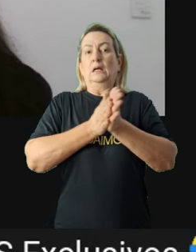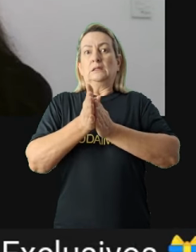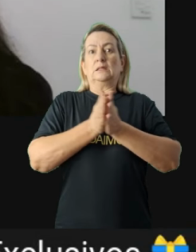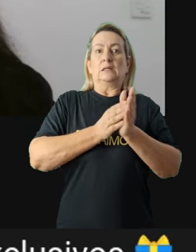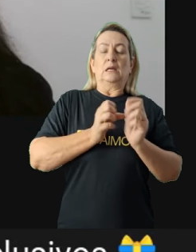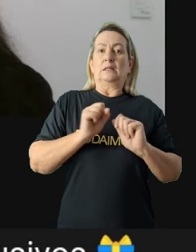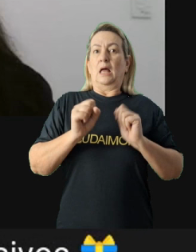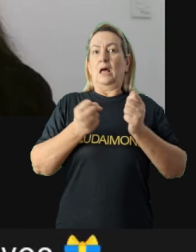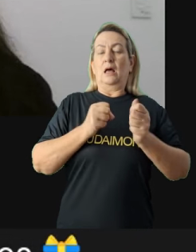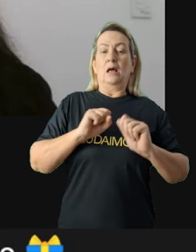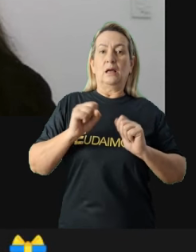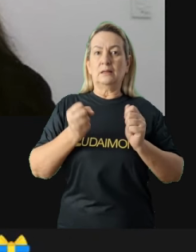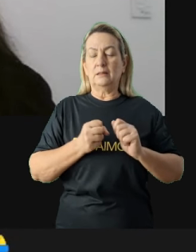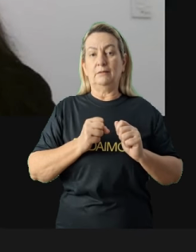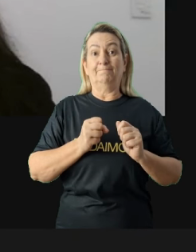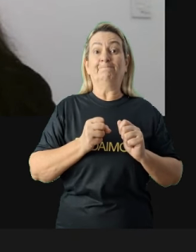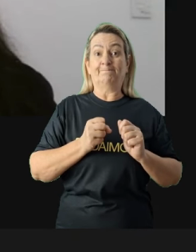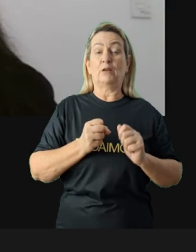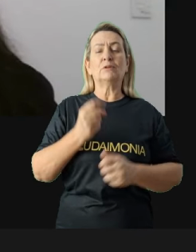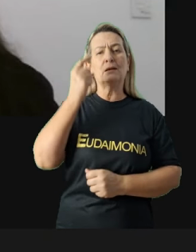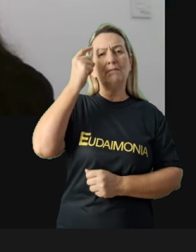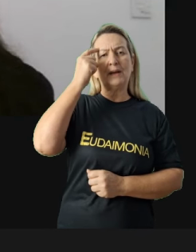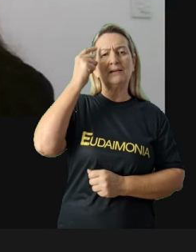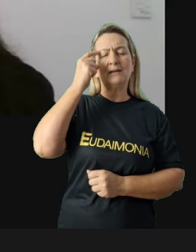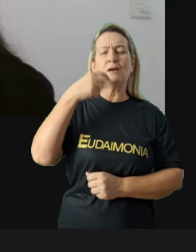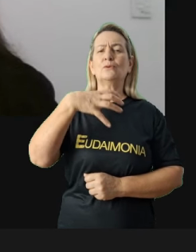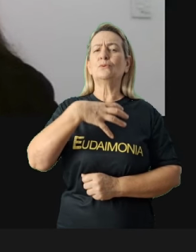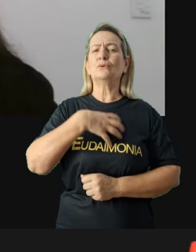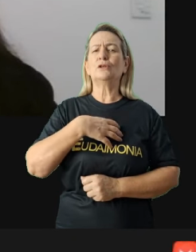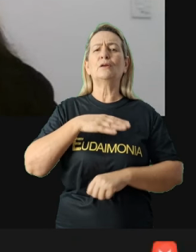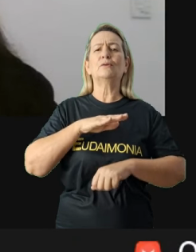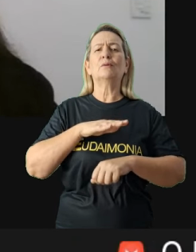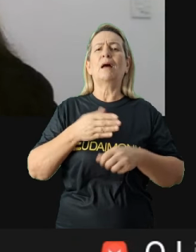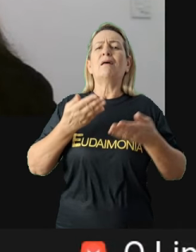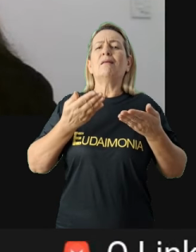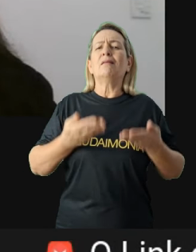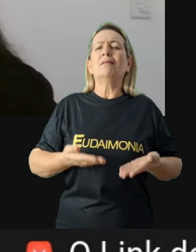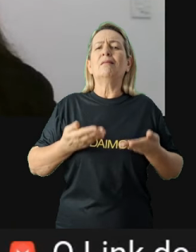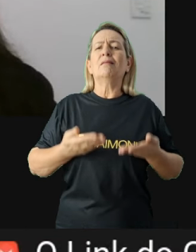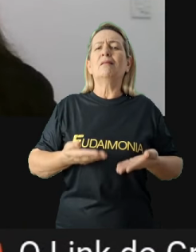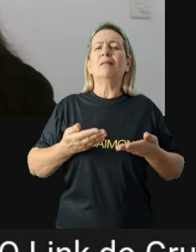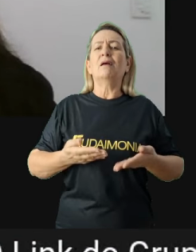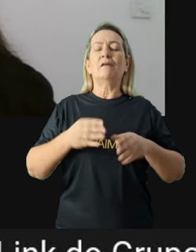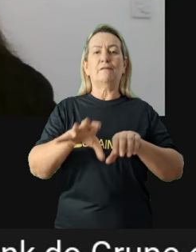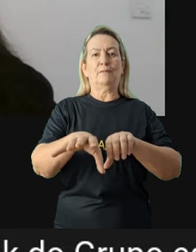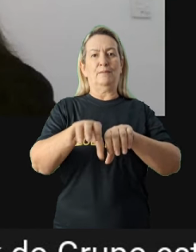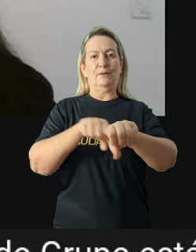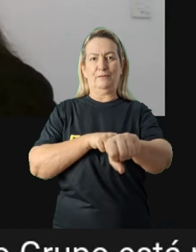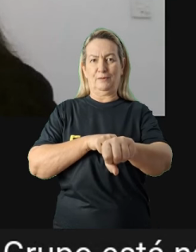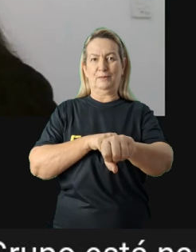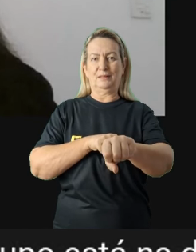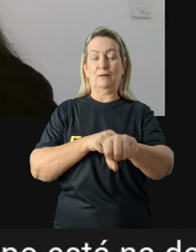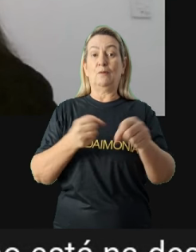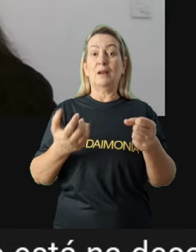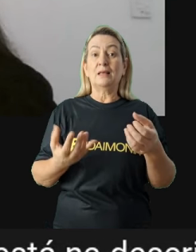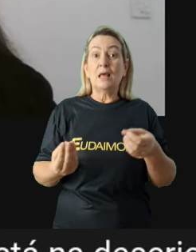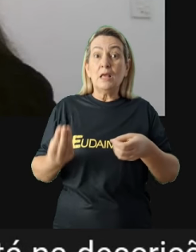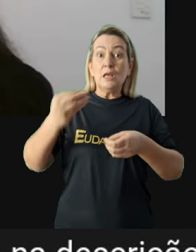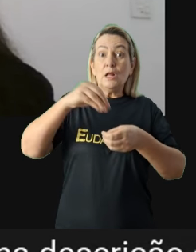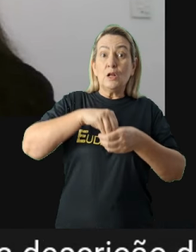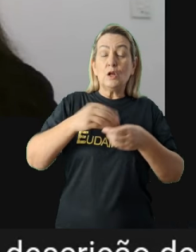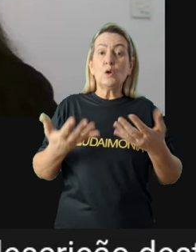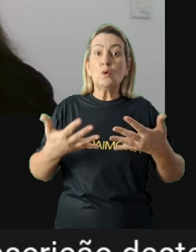síndromes aí, ansiedades e tudo mais. E eu acho que a gente precisa pensar num caminho mais suave para essa